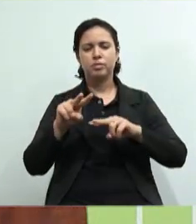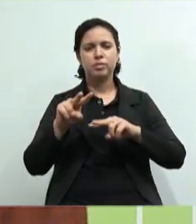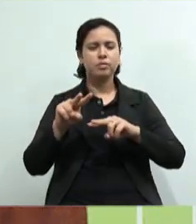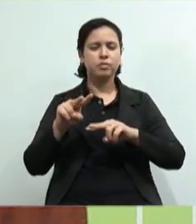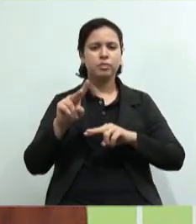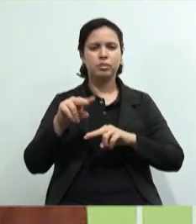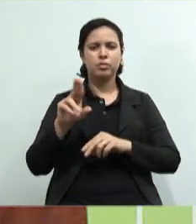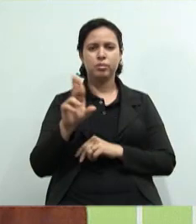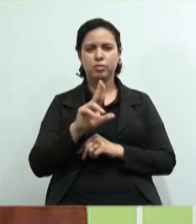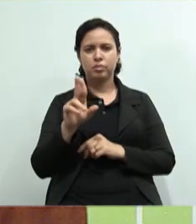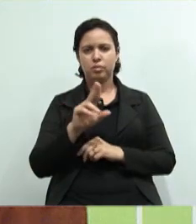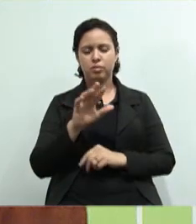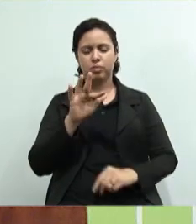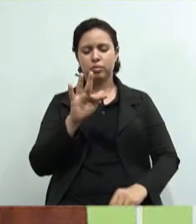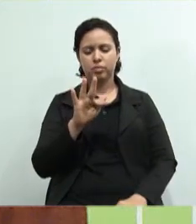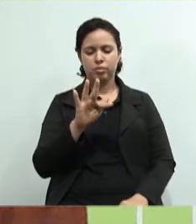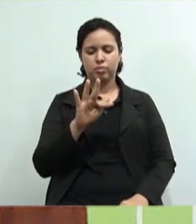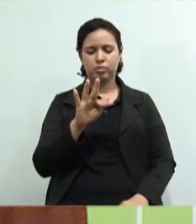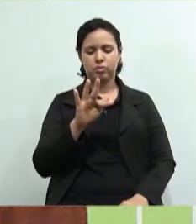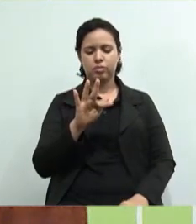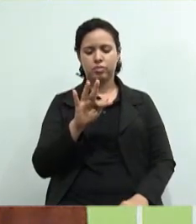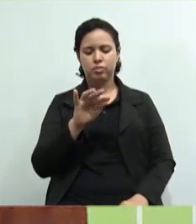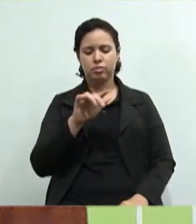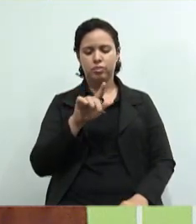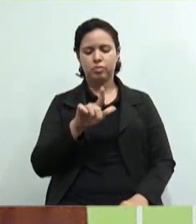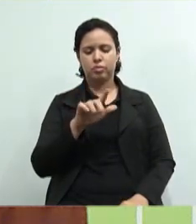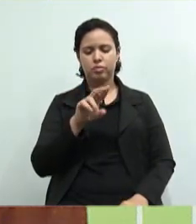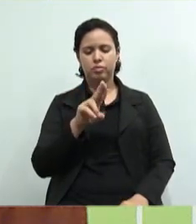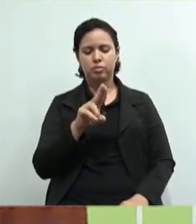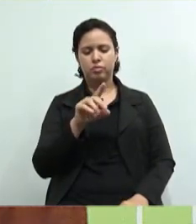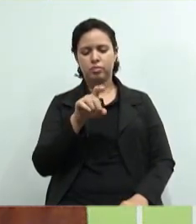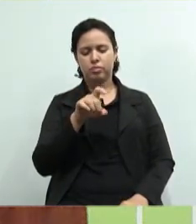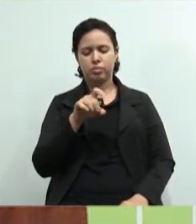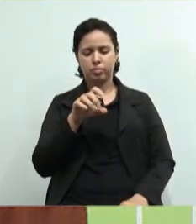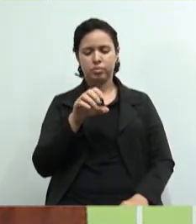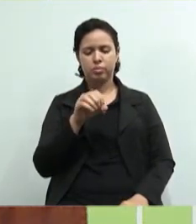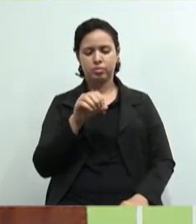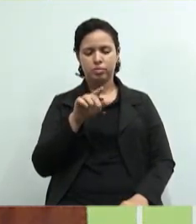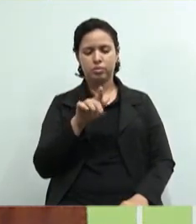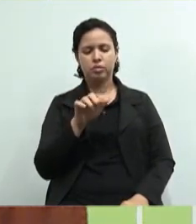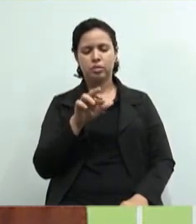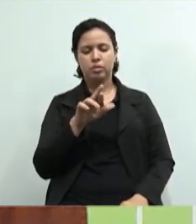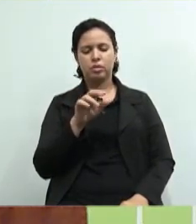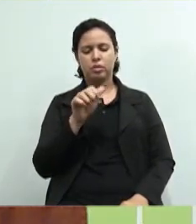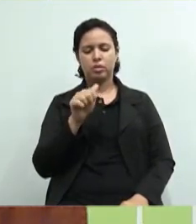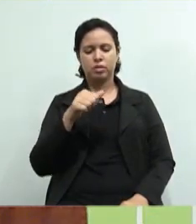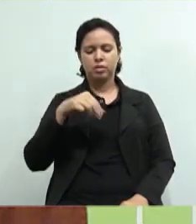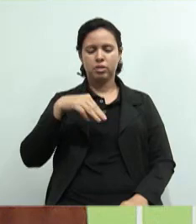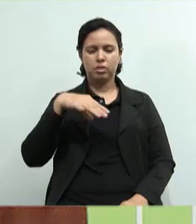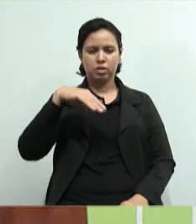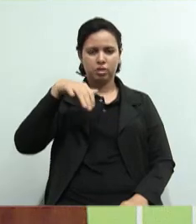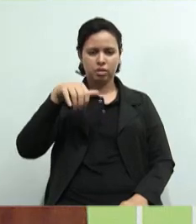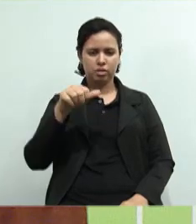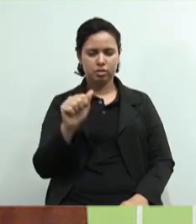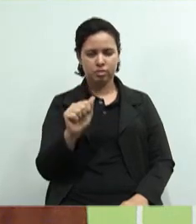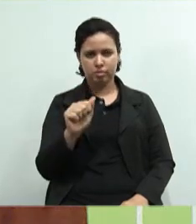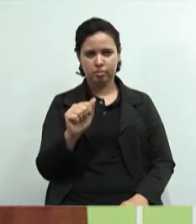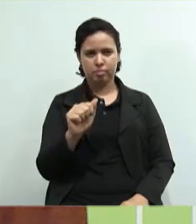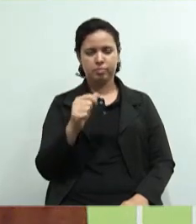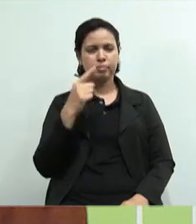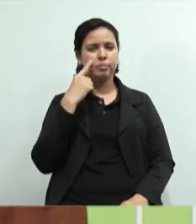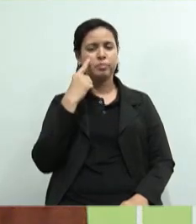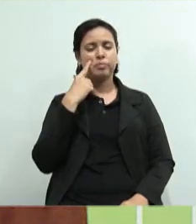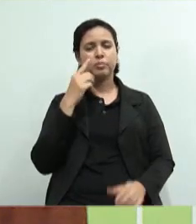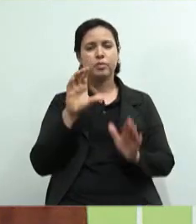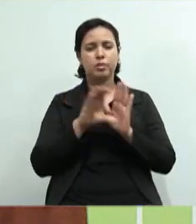de fluxograma, ok? Vamos lá ver o nosso conceito de fluxograma. Fluxograma é